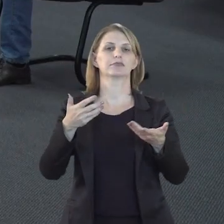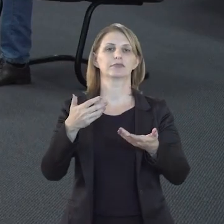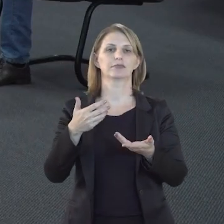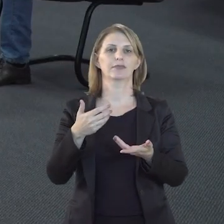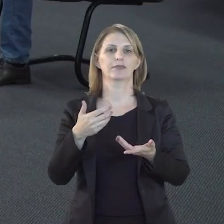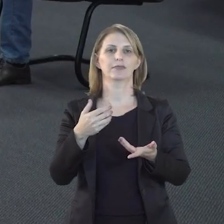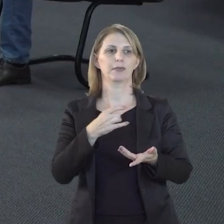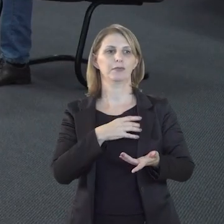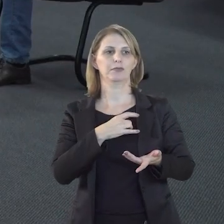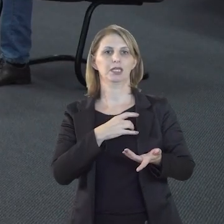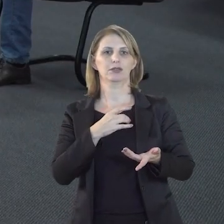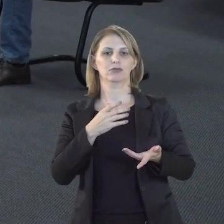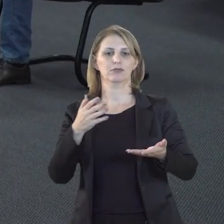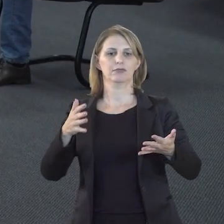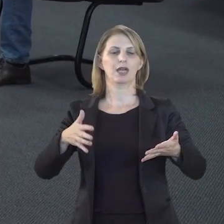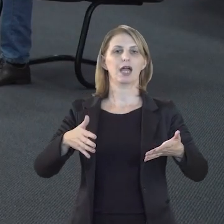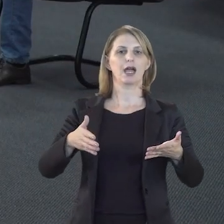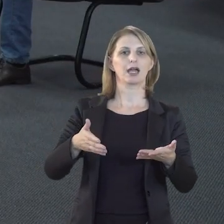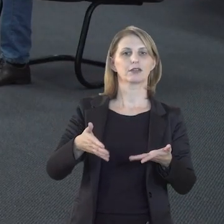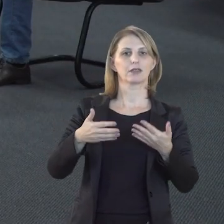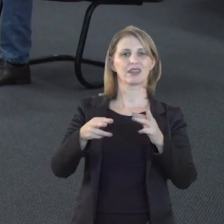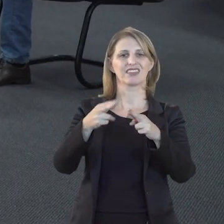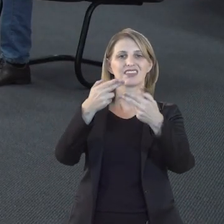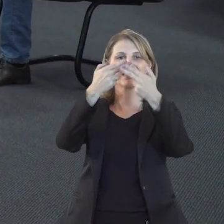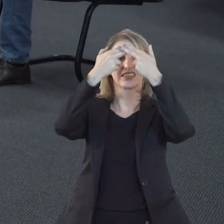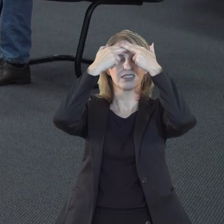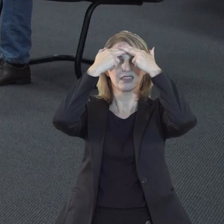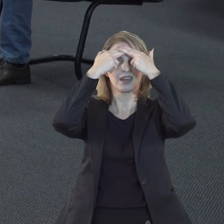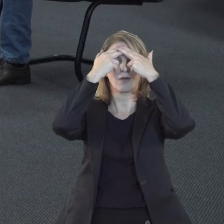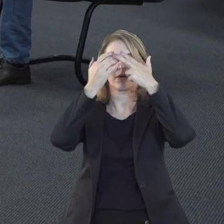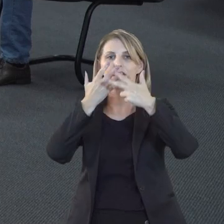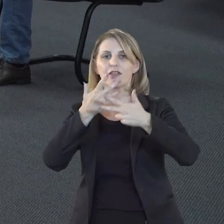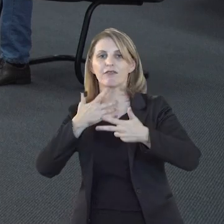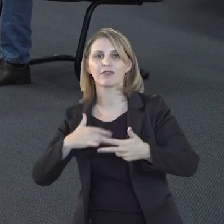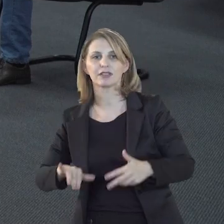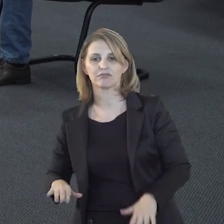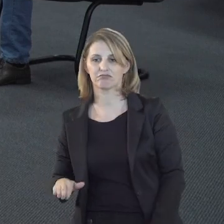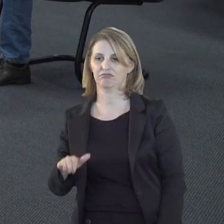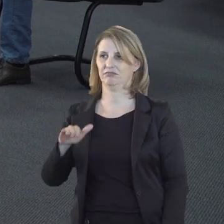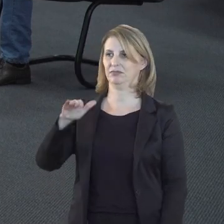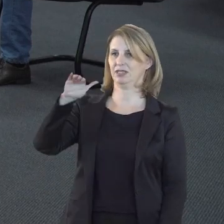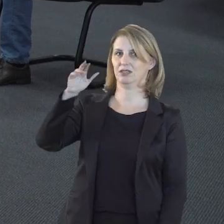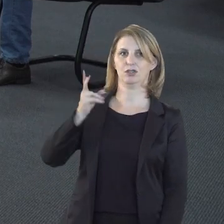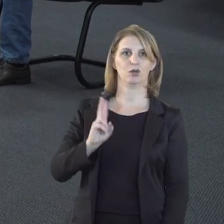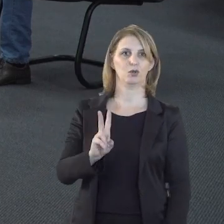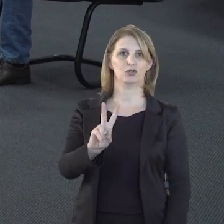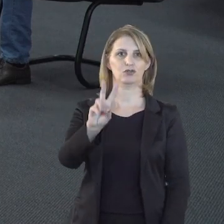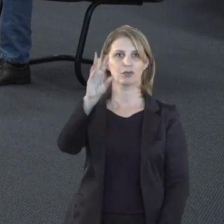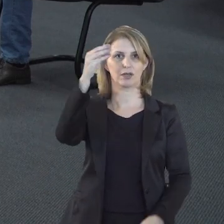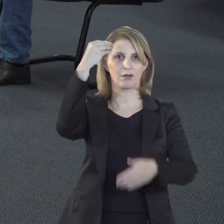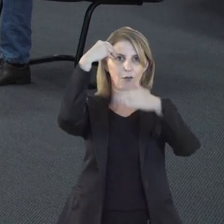coragem na pessoa, para trabalhar os medos, o trauma de infância, que na vida adulta, muitas vezes, aqui está